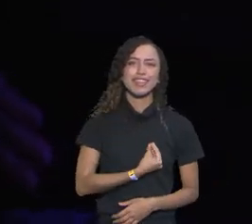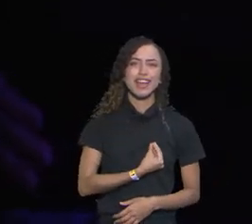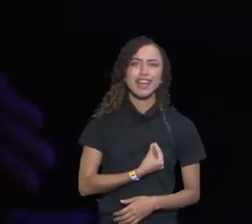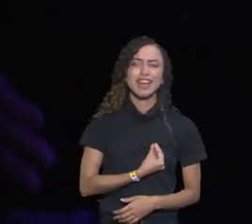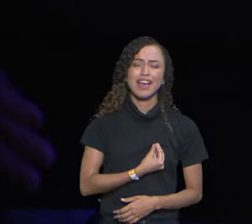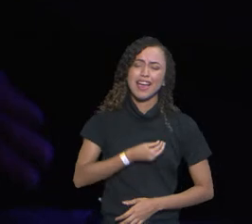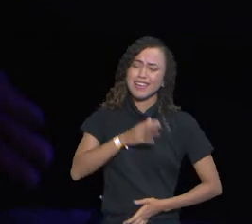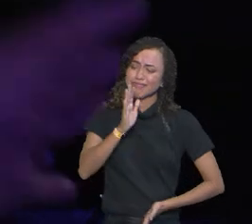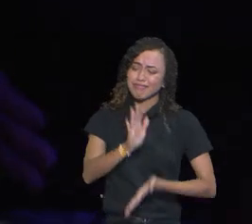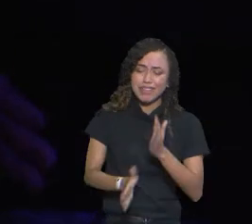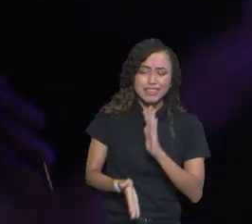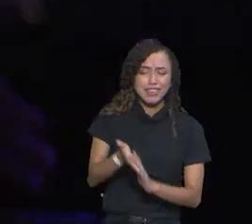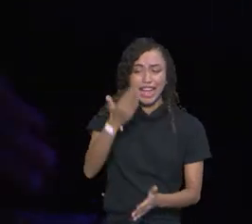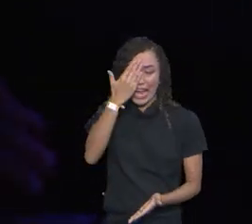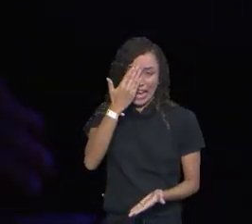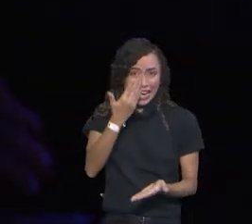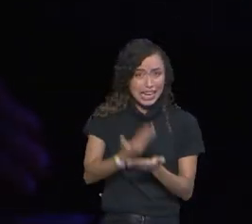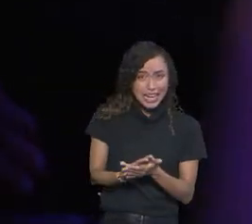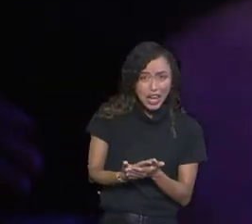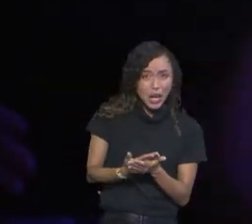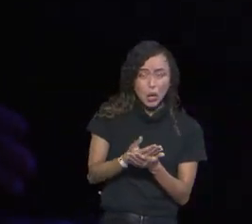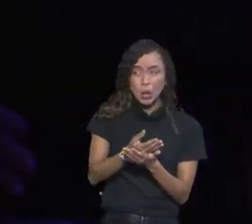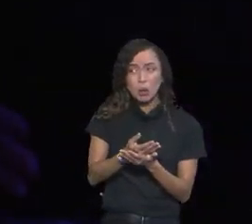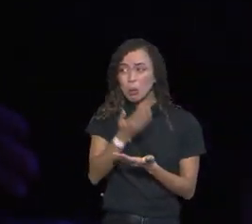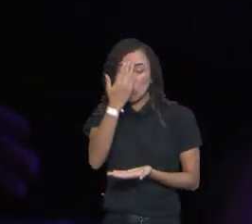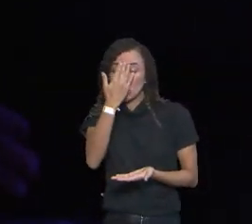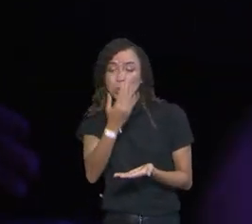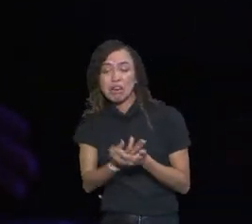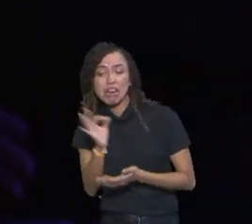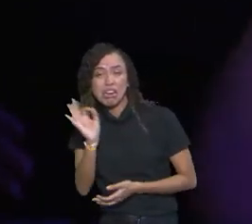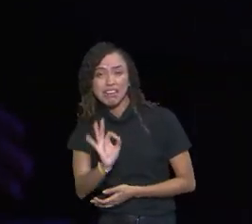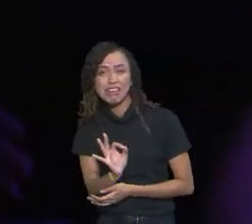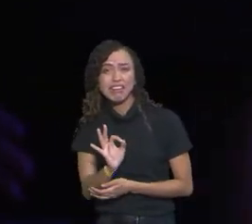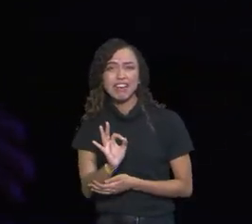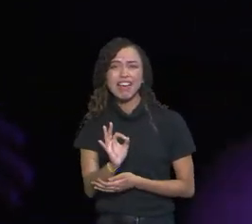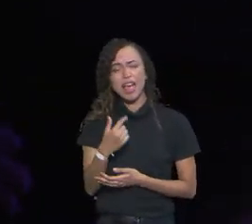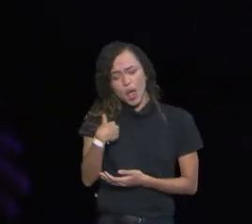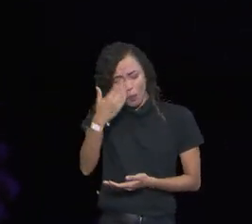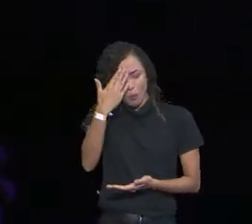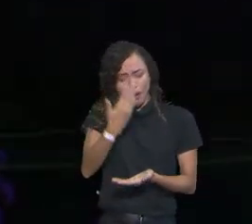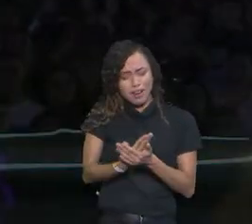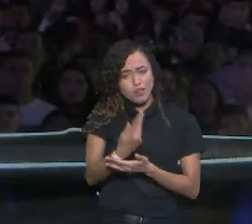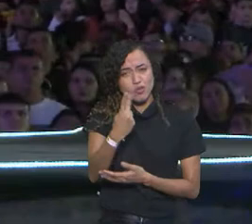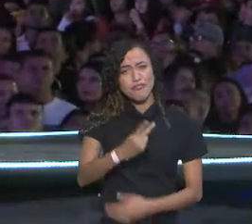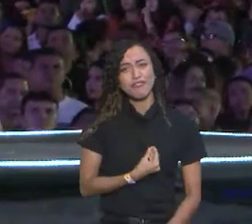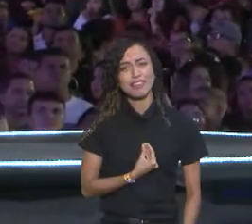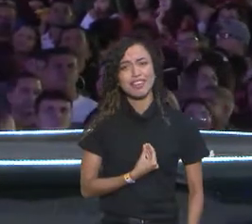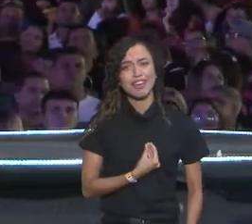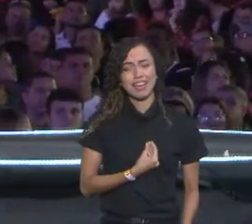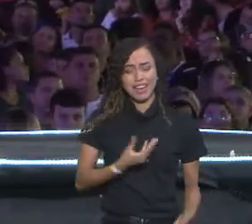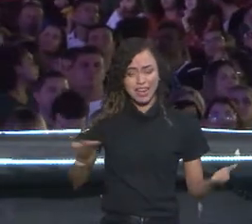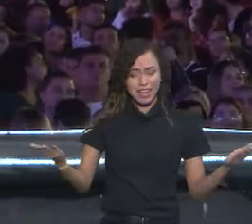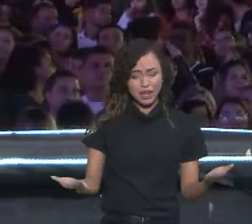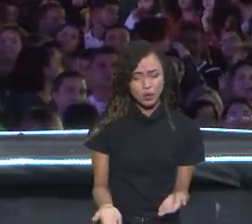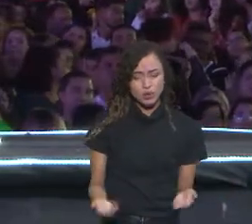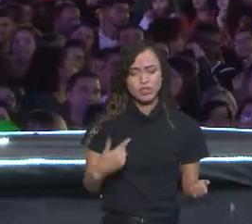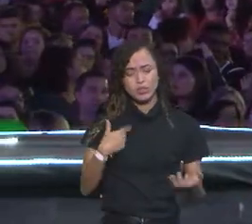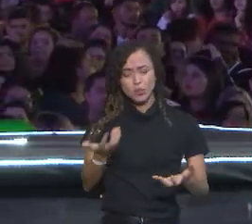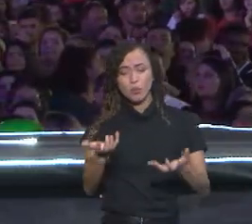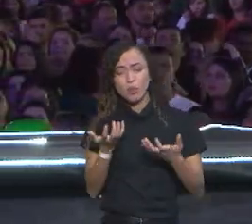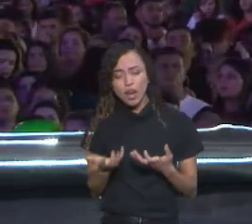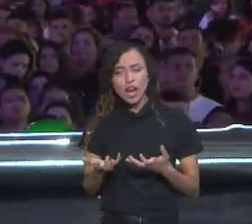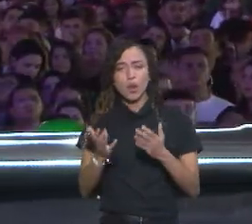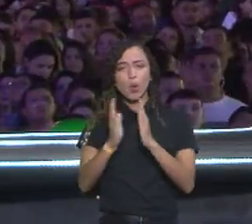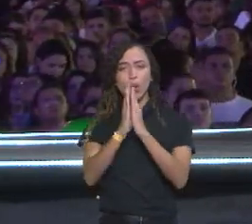independente de você crer ou não eu creio por você se há uma necessidade na tua vida hoje eu quero